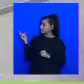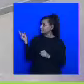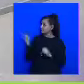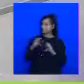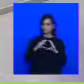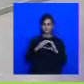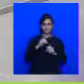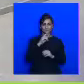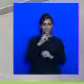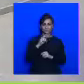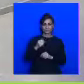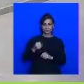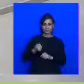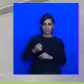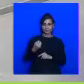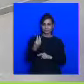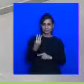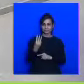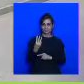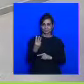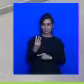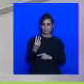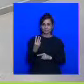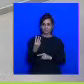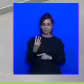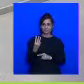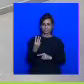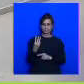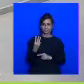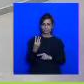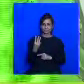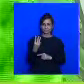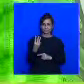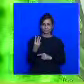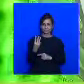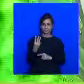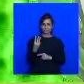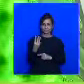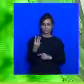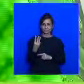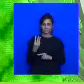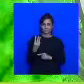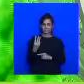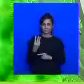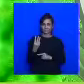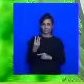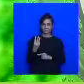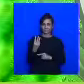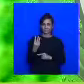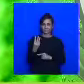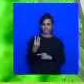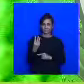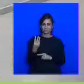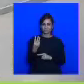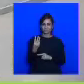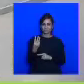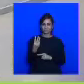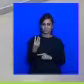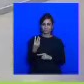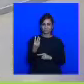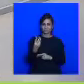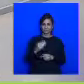Bola verde, número 3. Gabriela mostrando aí, você conferindo.